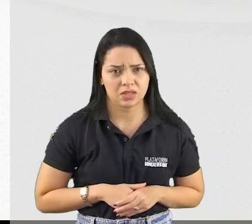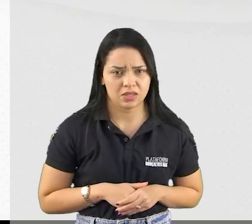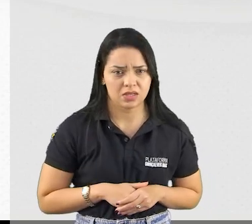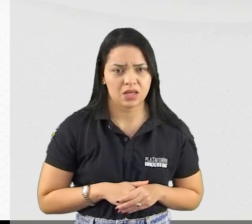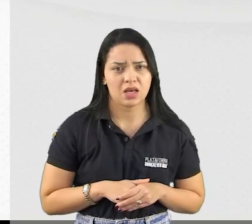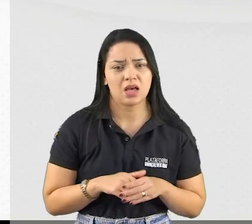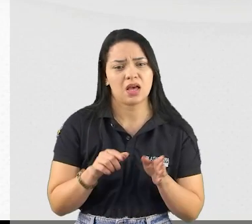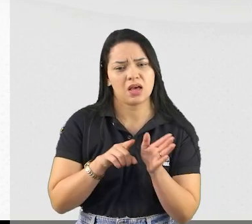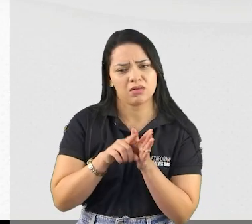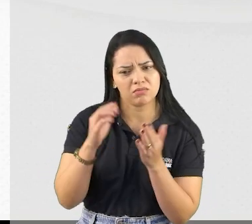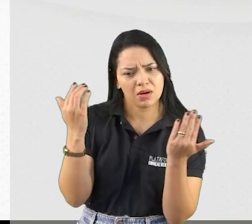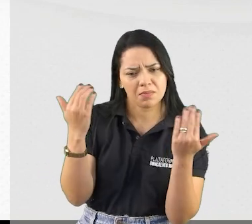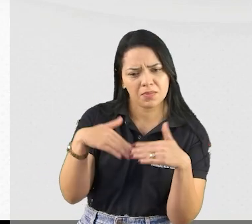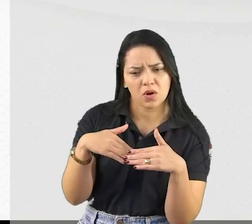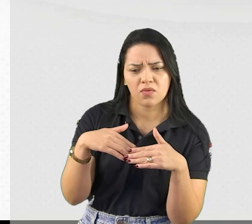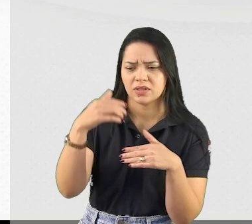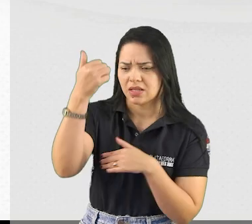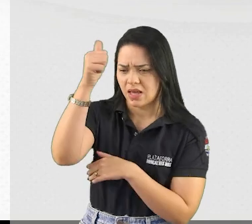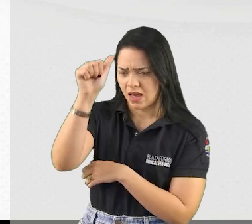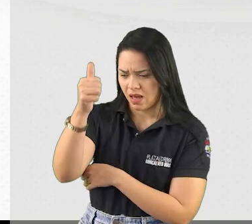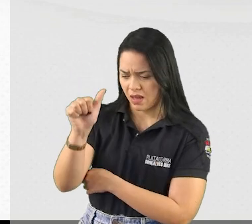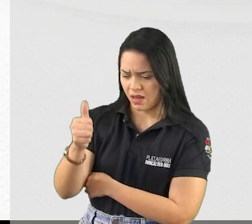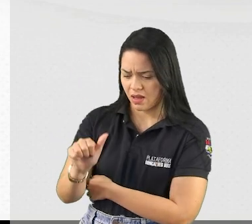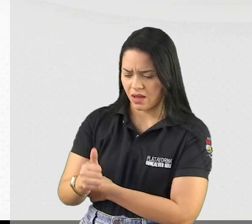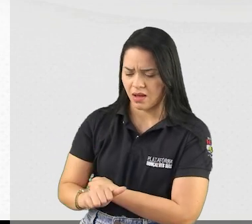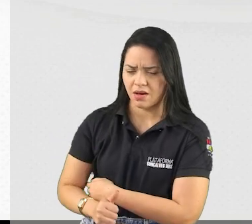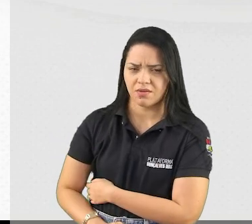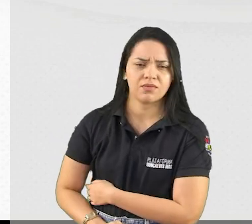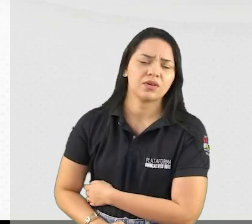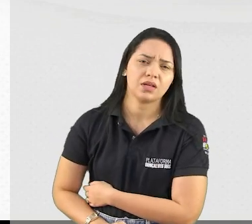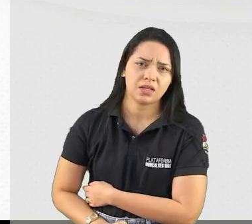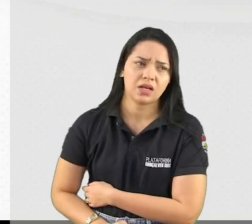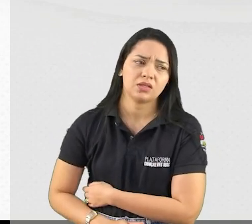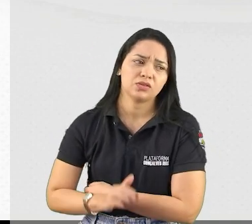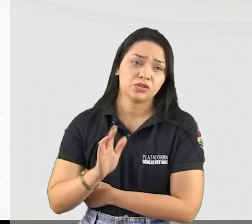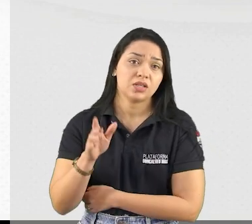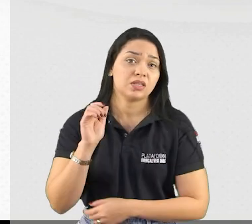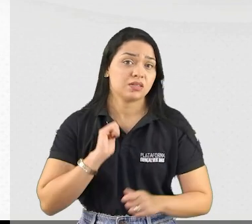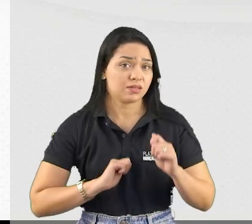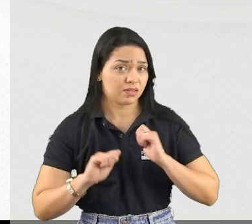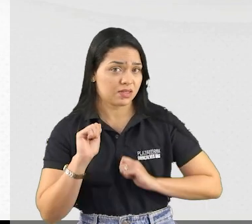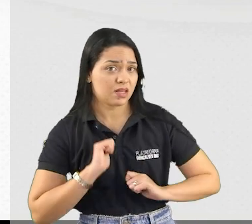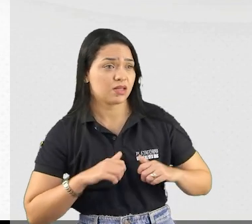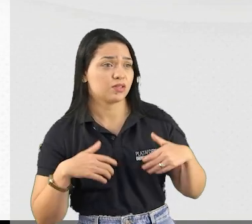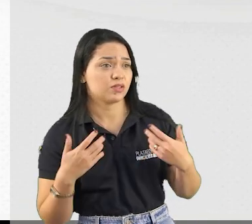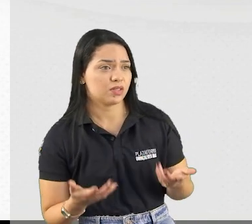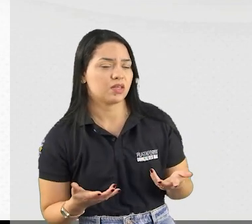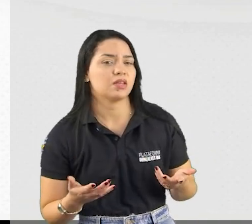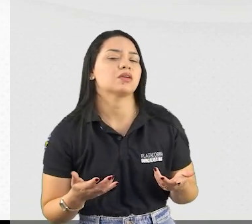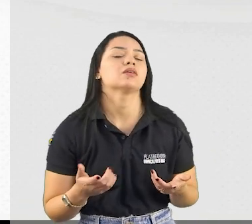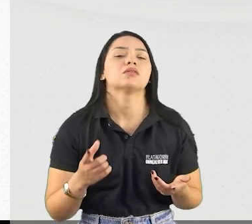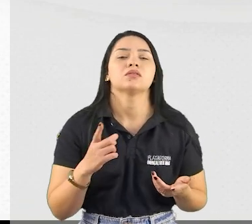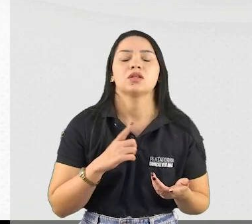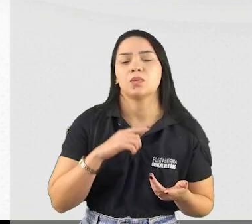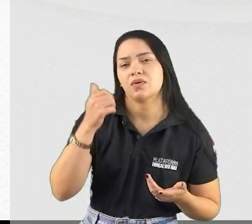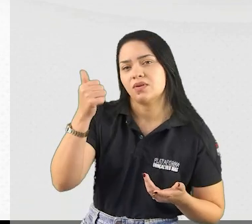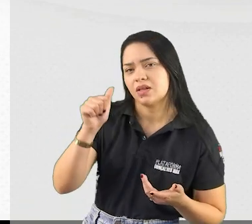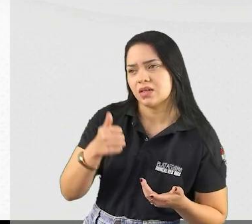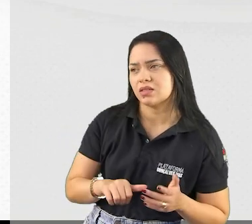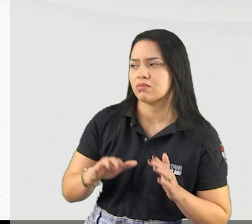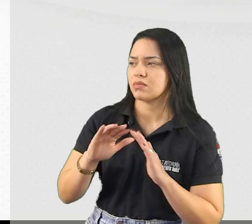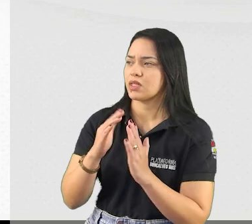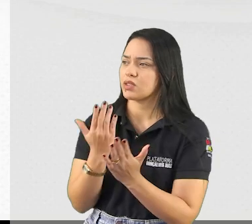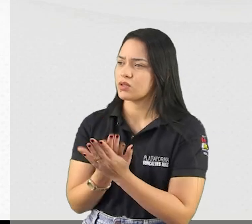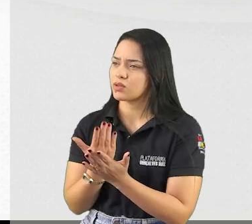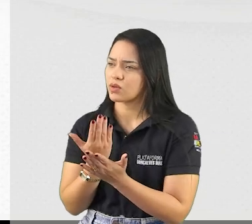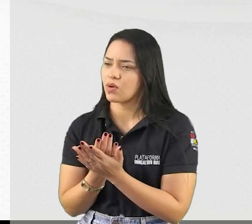exame, né? E a gente ser avaliado é uma coisa que geralmente já dá ansiedade na gente, né? Porque a gente vai fazer uma avaliação da escola, se a gente vai